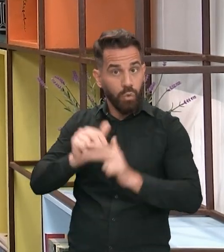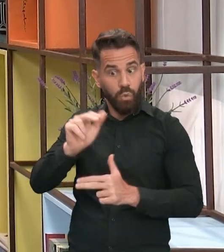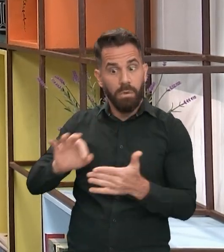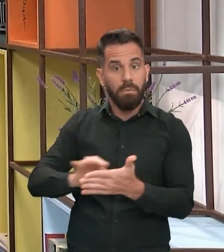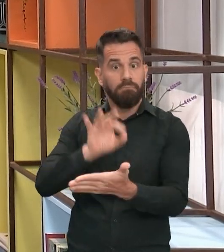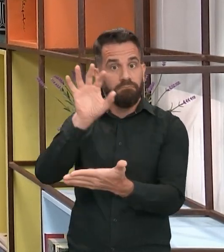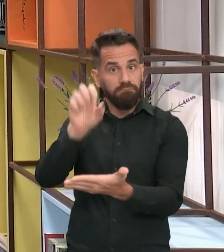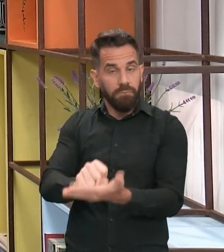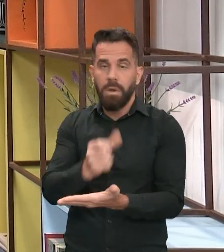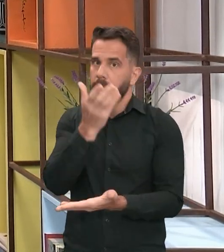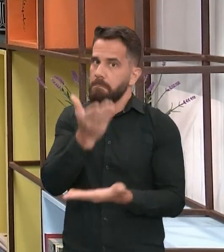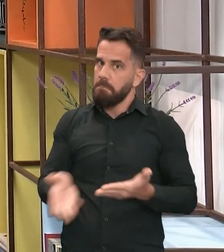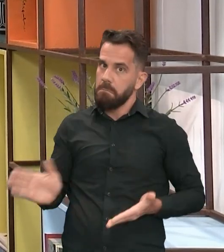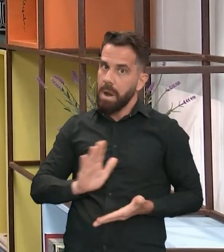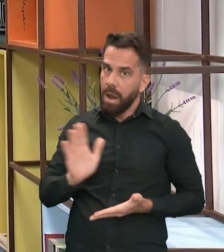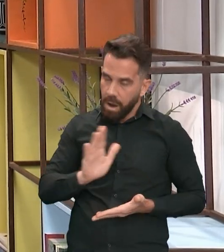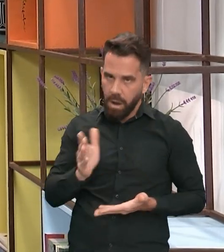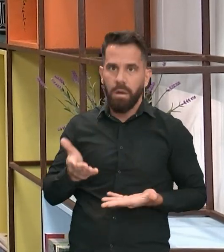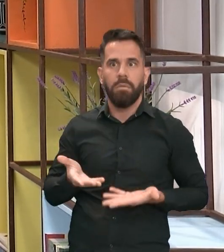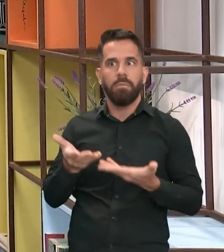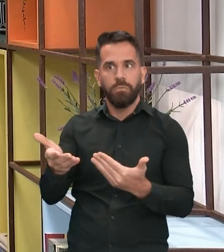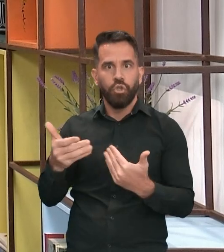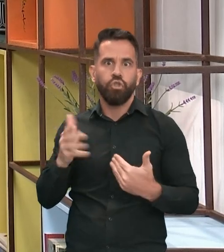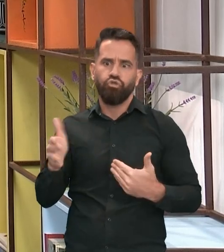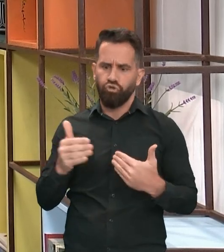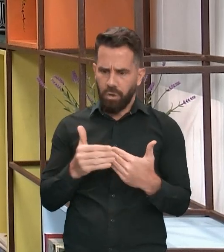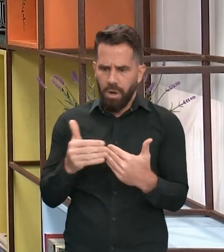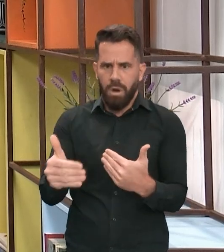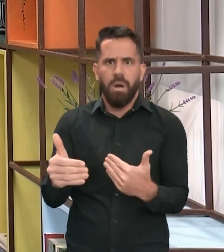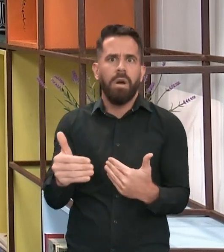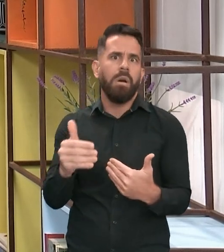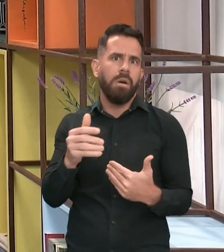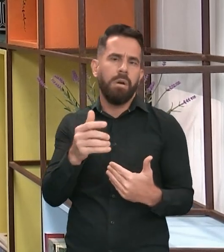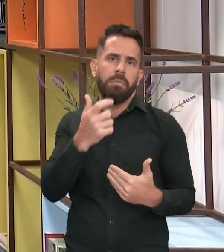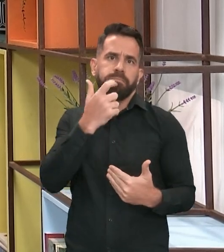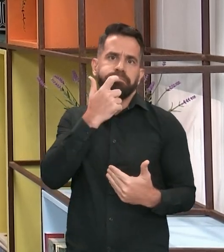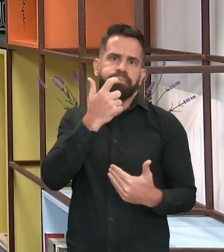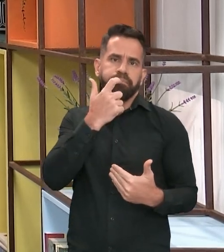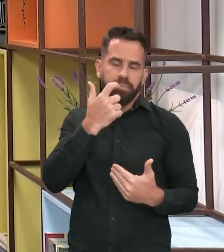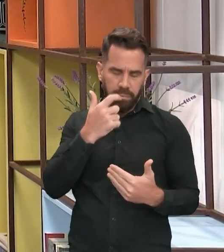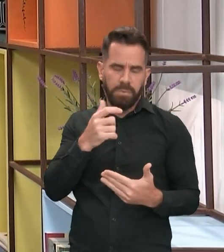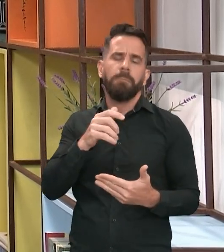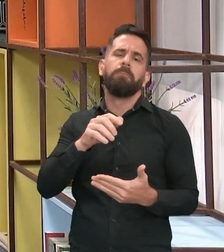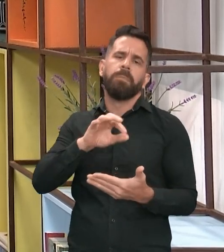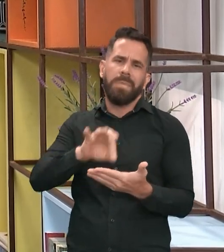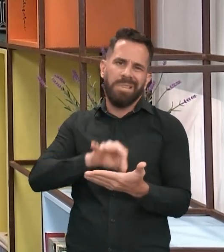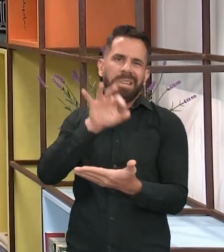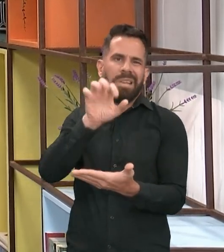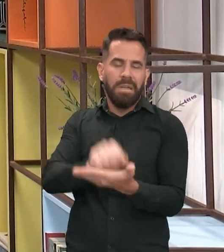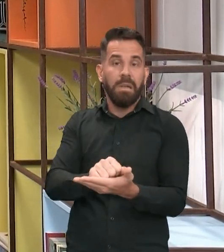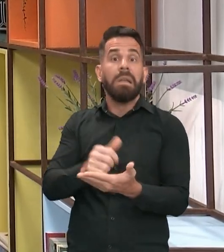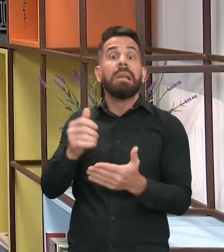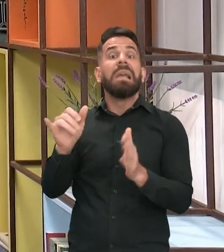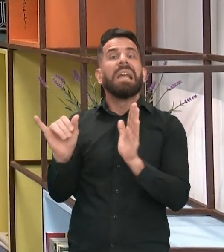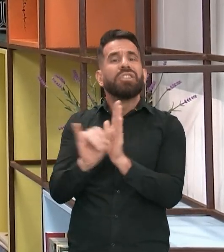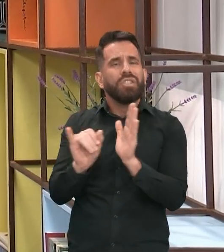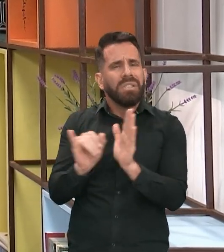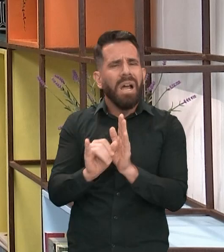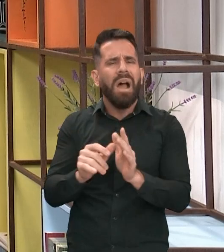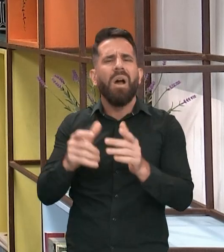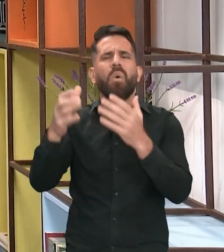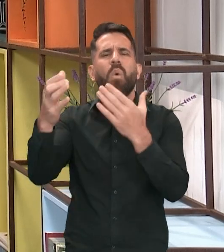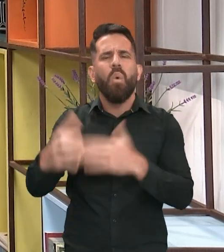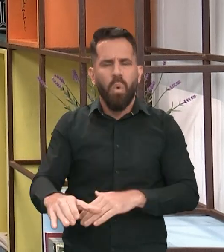perder, então, essa data, né, pessoal? Já está aí bem próximo. E para mais informações sobre o edital do concurso, é só você acessar no